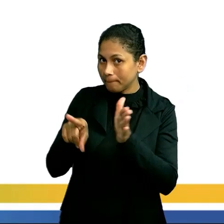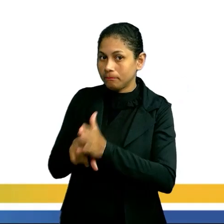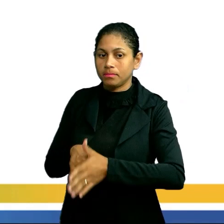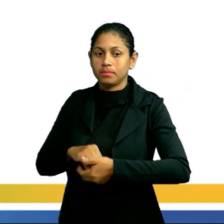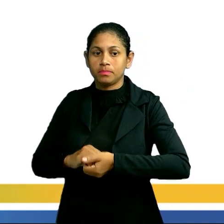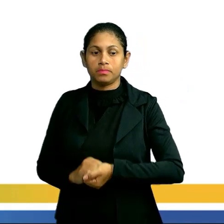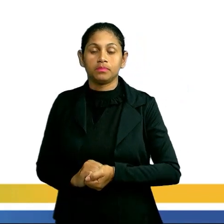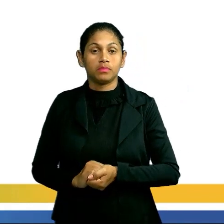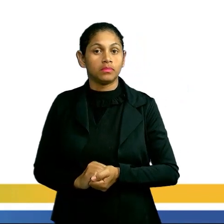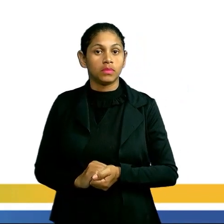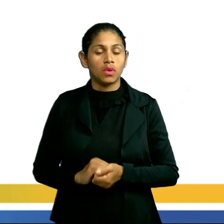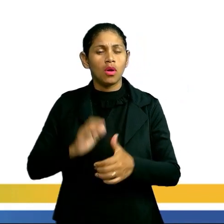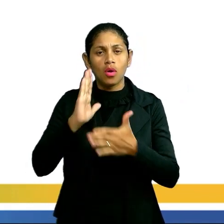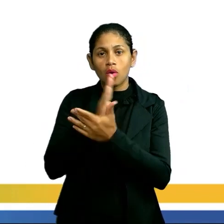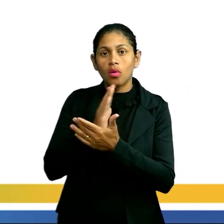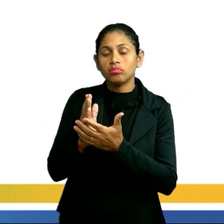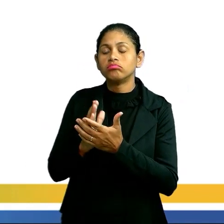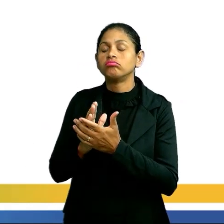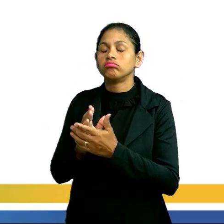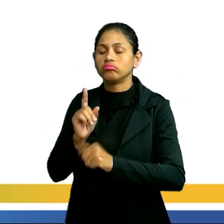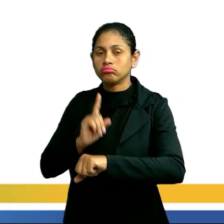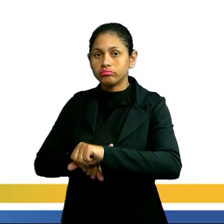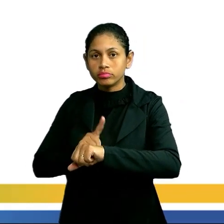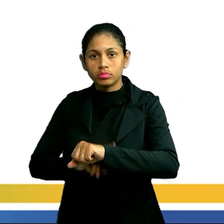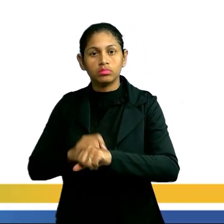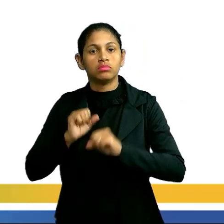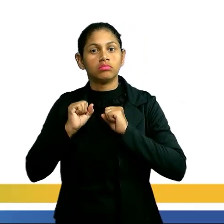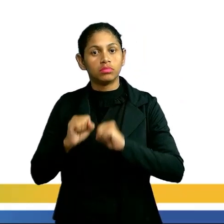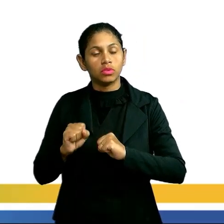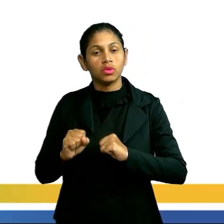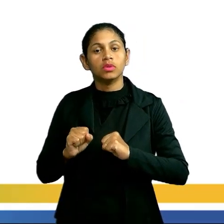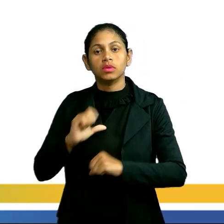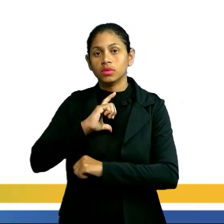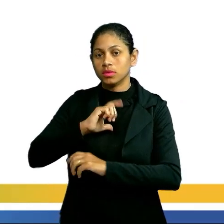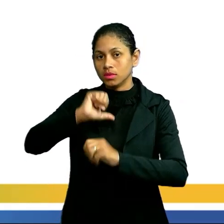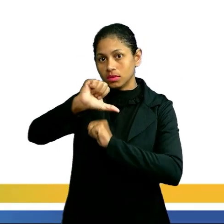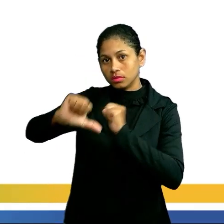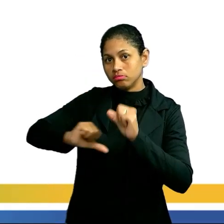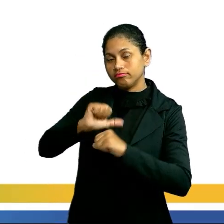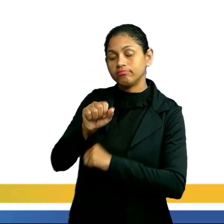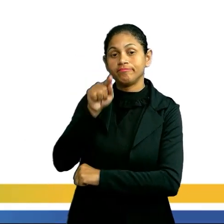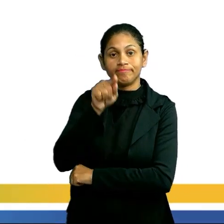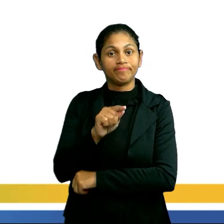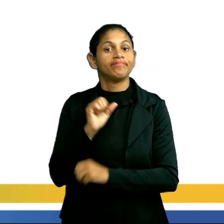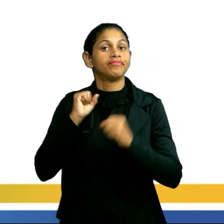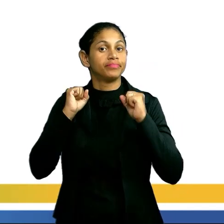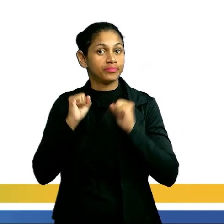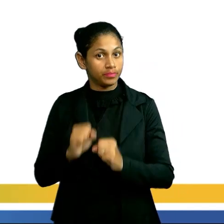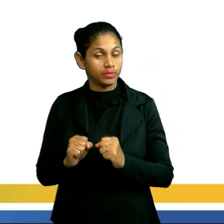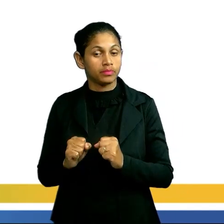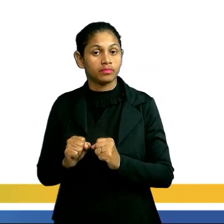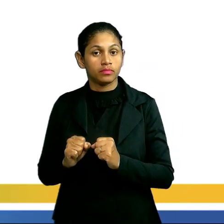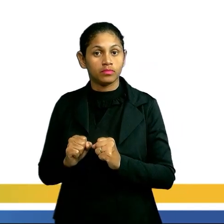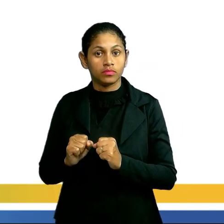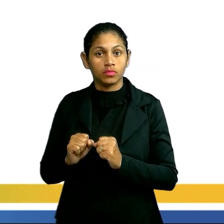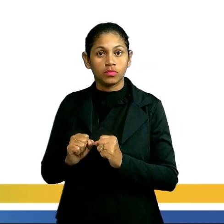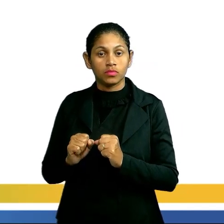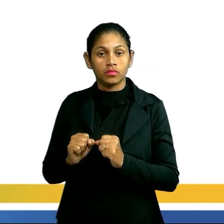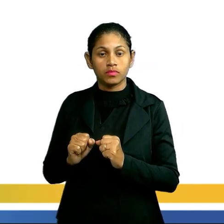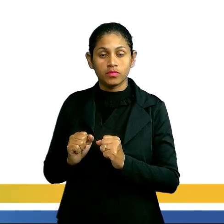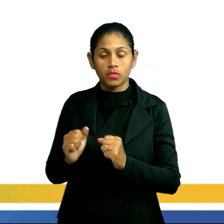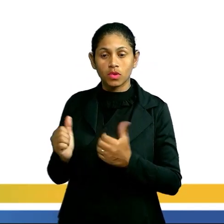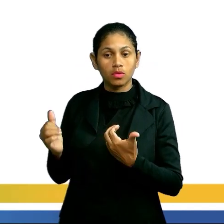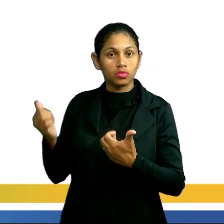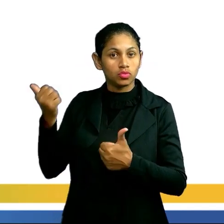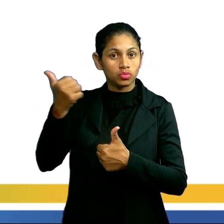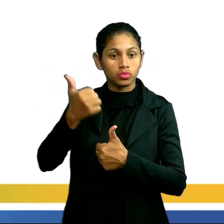momentos, pode-se haver uma variação para que você possa converter uma dilatação linear para